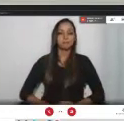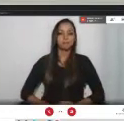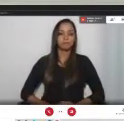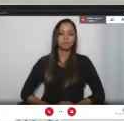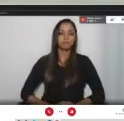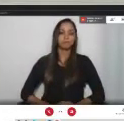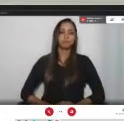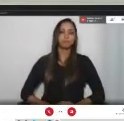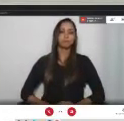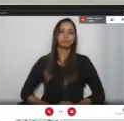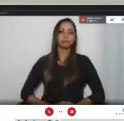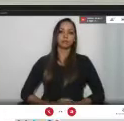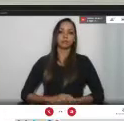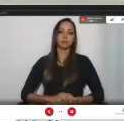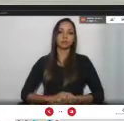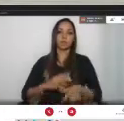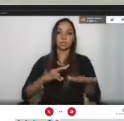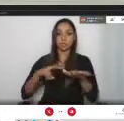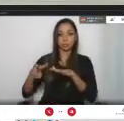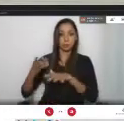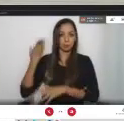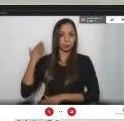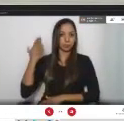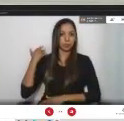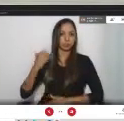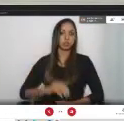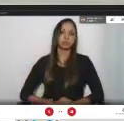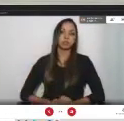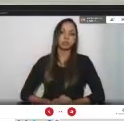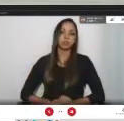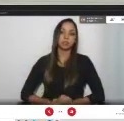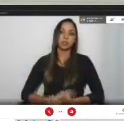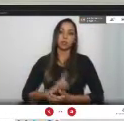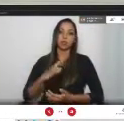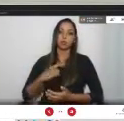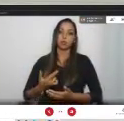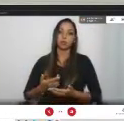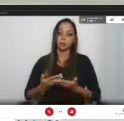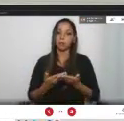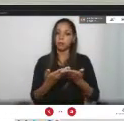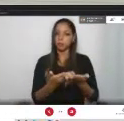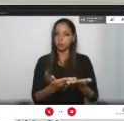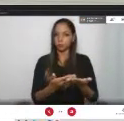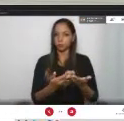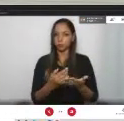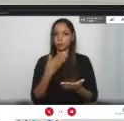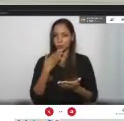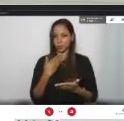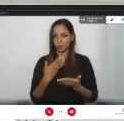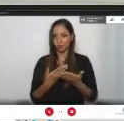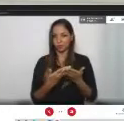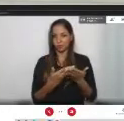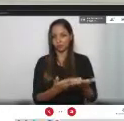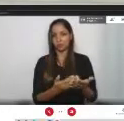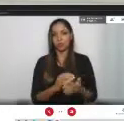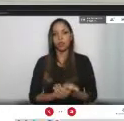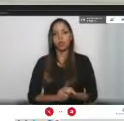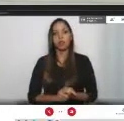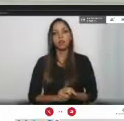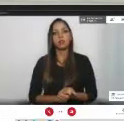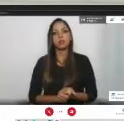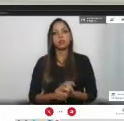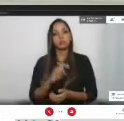Na semana passada, entramos com a indicação aqui nessa casa para onde a Secretaria